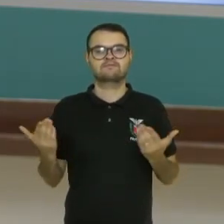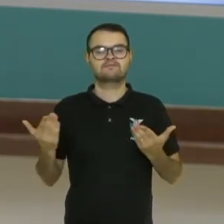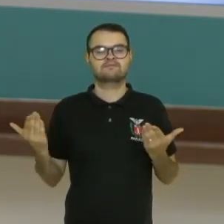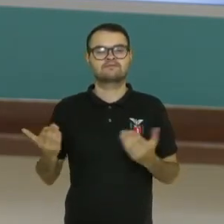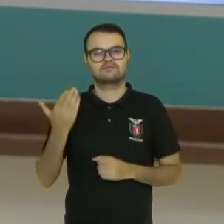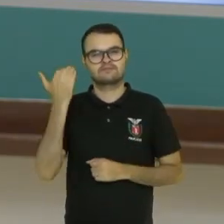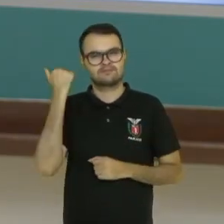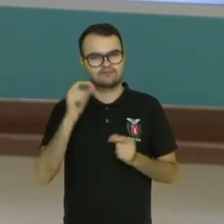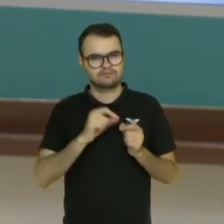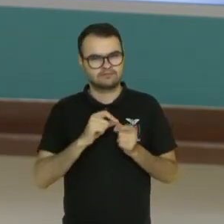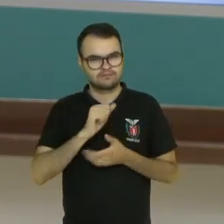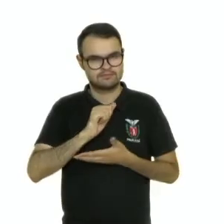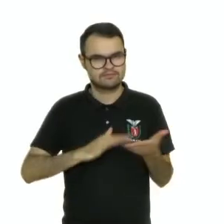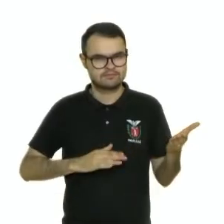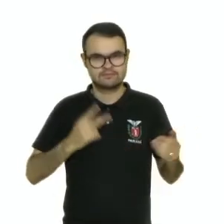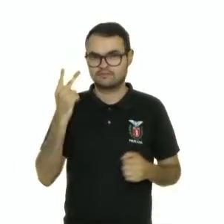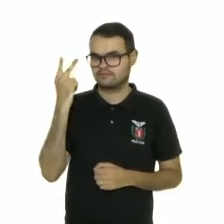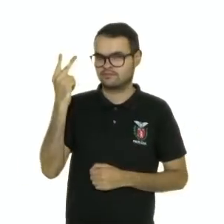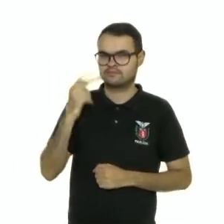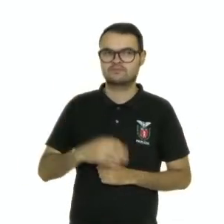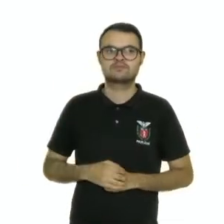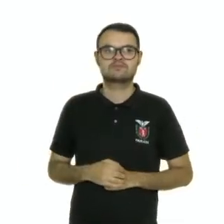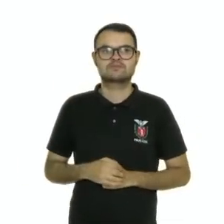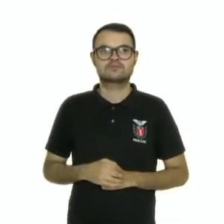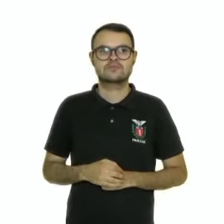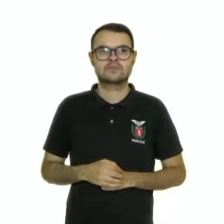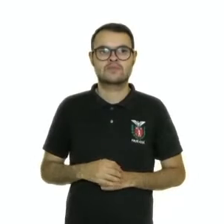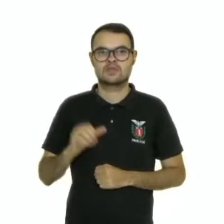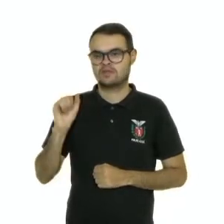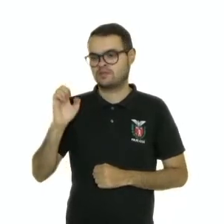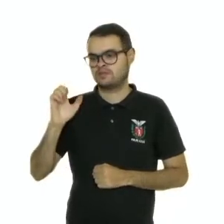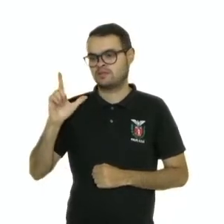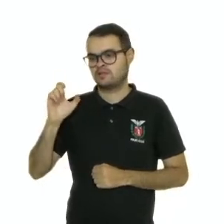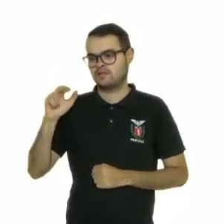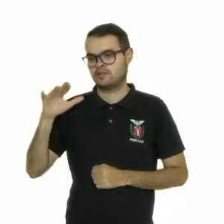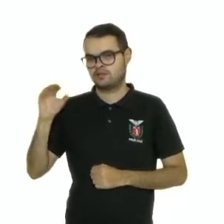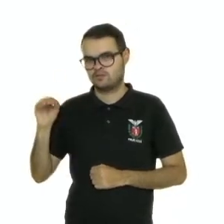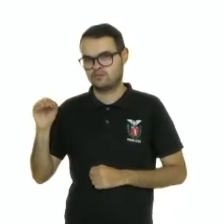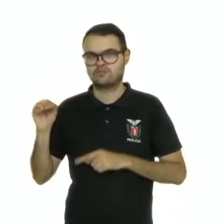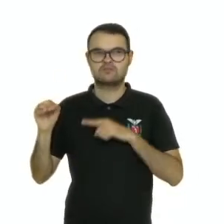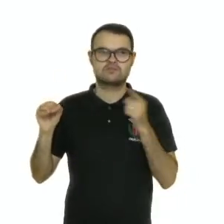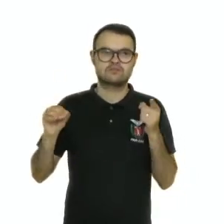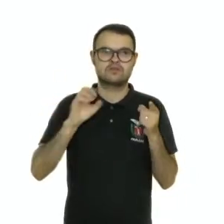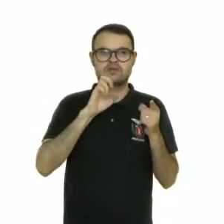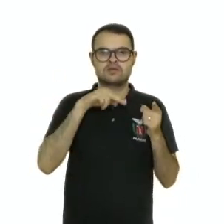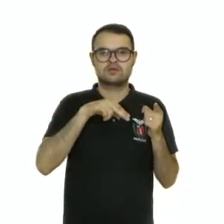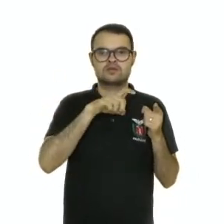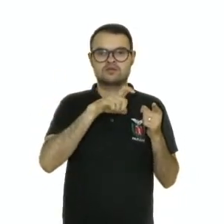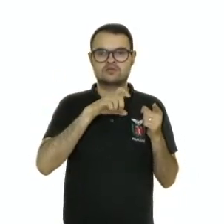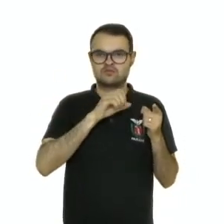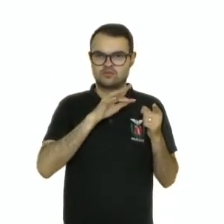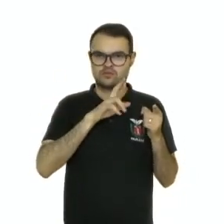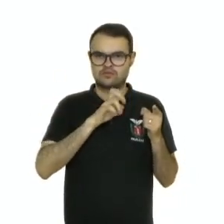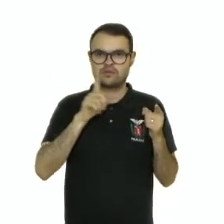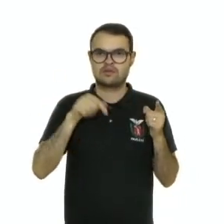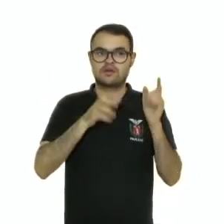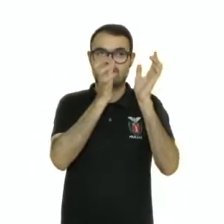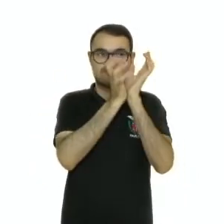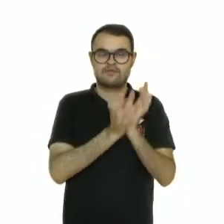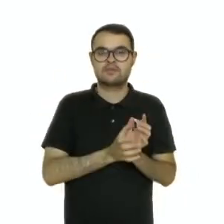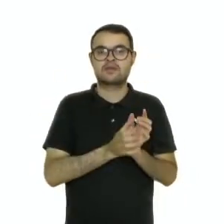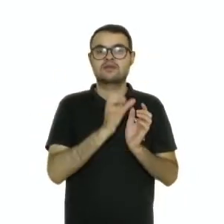Vamos fazer a atividade 2 agora? O selênio e o enxofre pertencem à família 6A da tabela periódica. Sendo